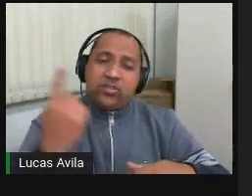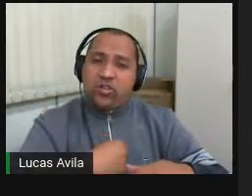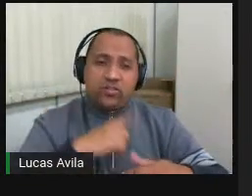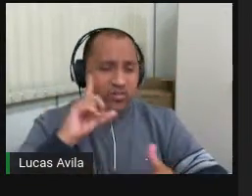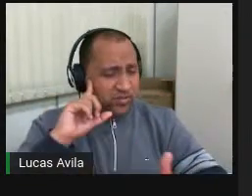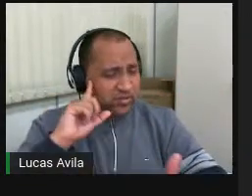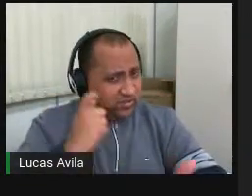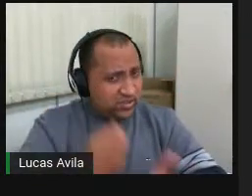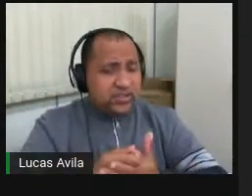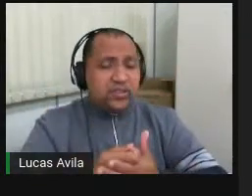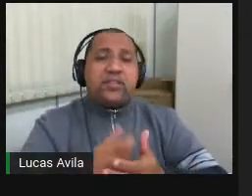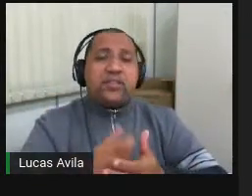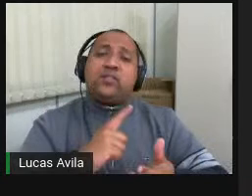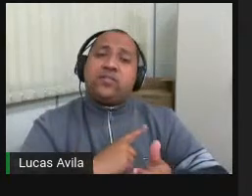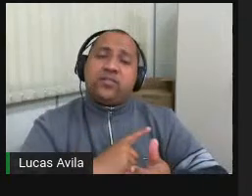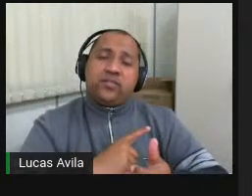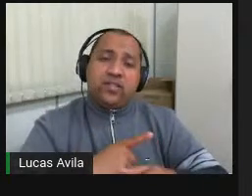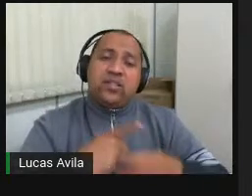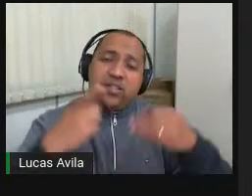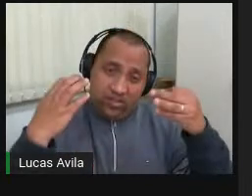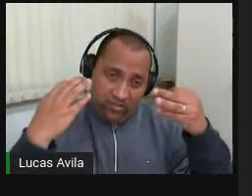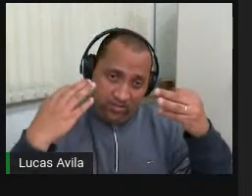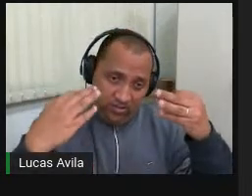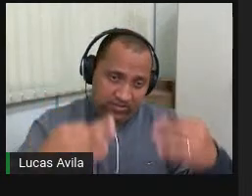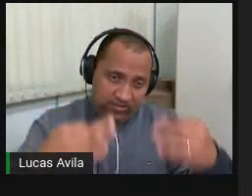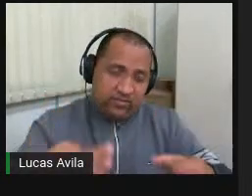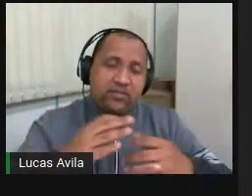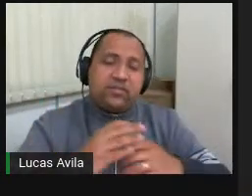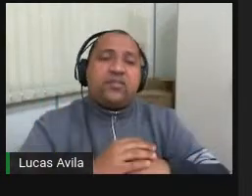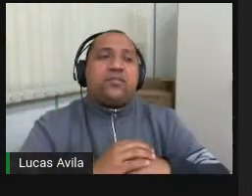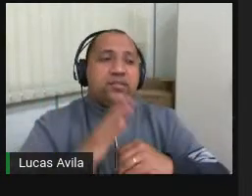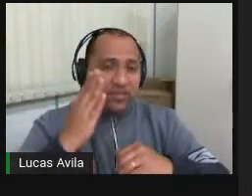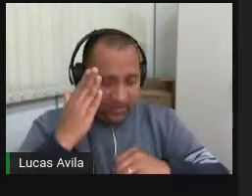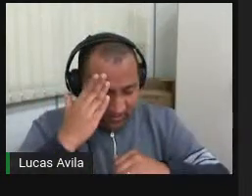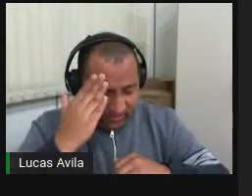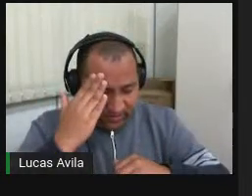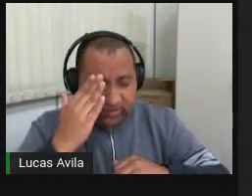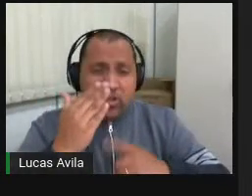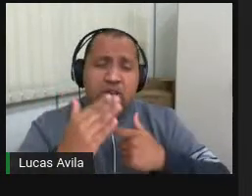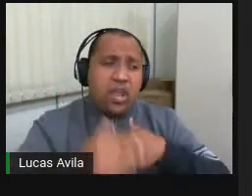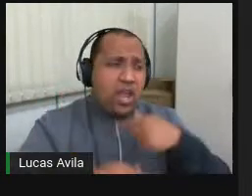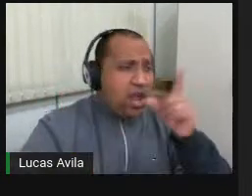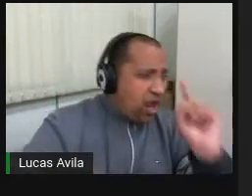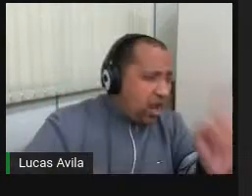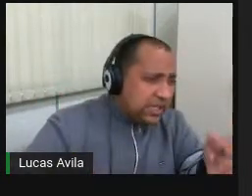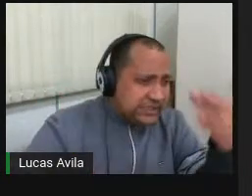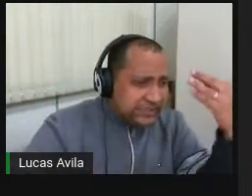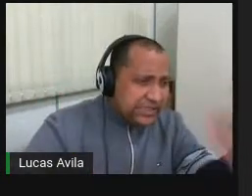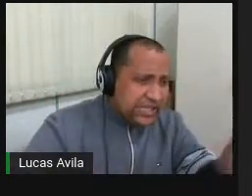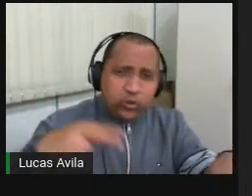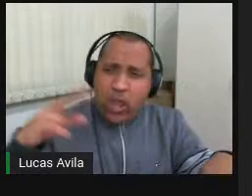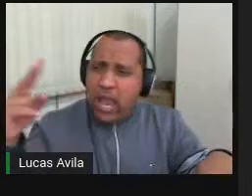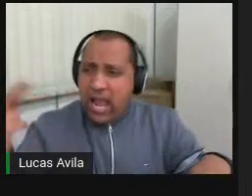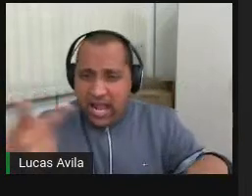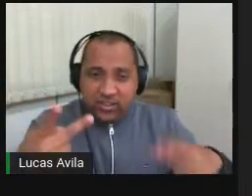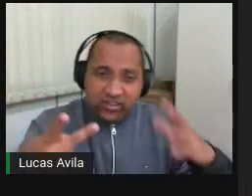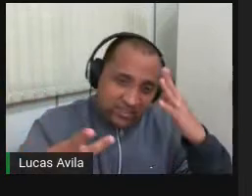tomar partido no lado certo, saber qual é o lado certo para que